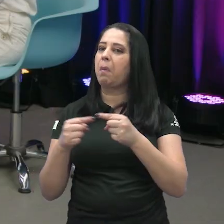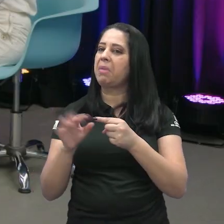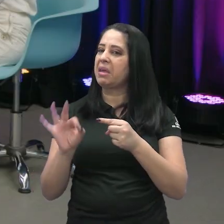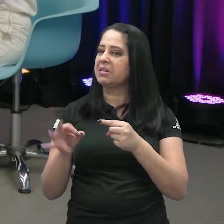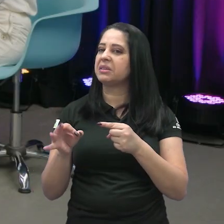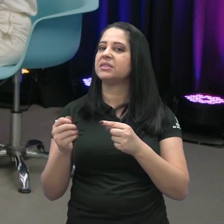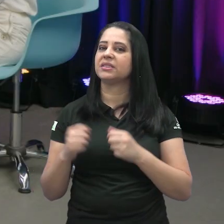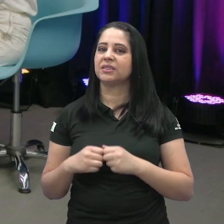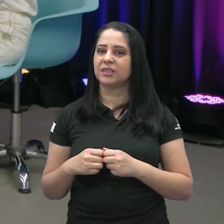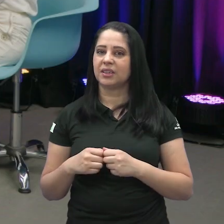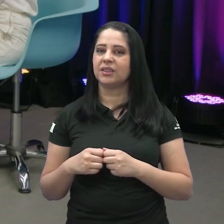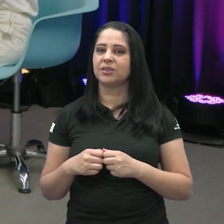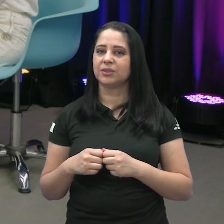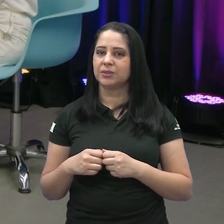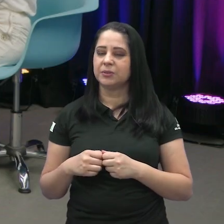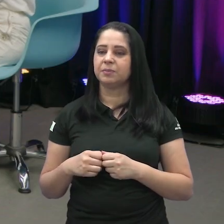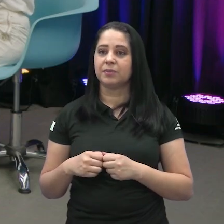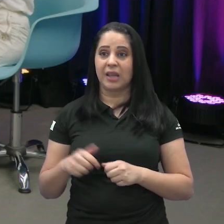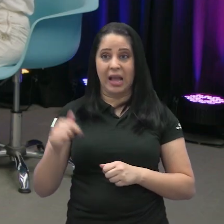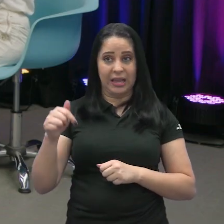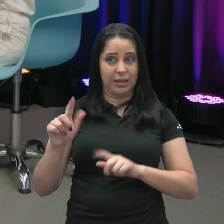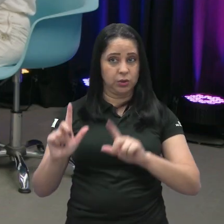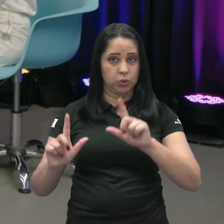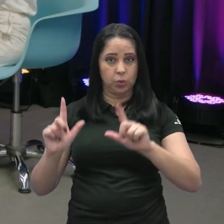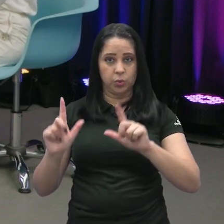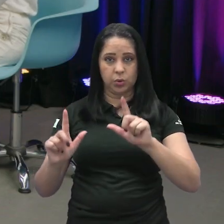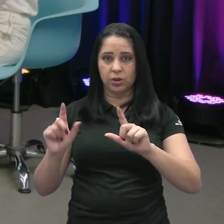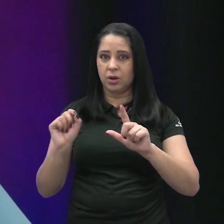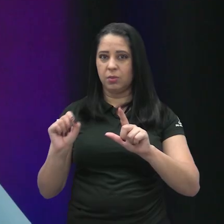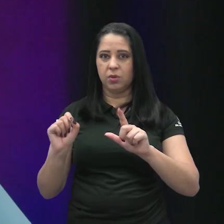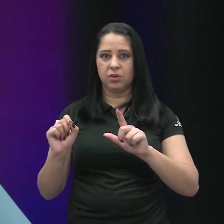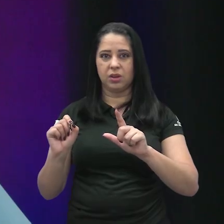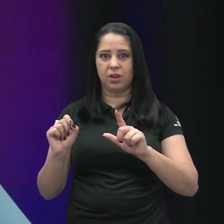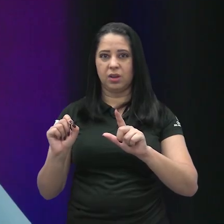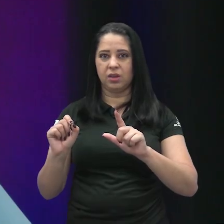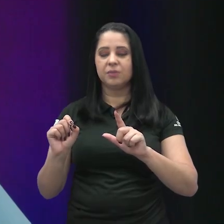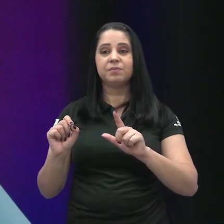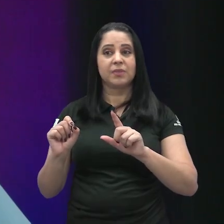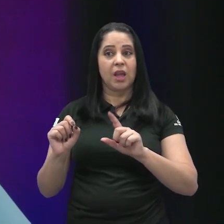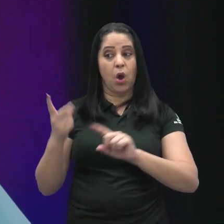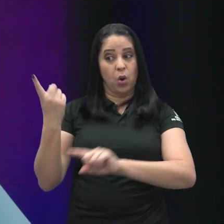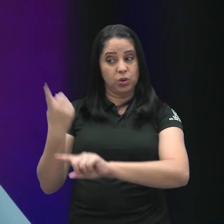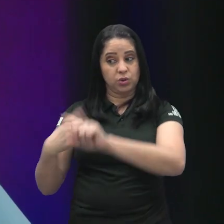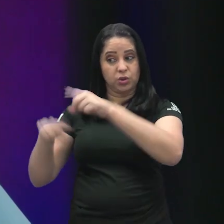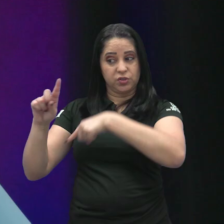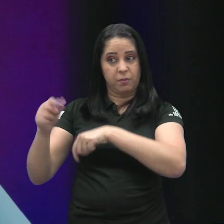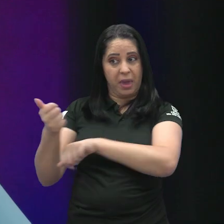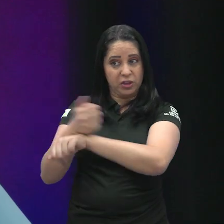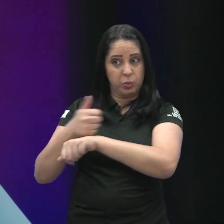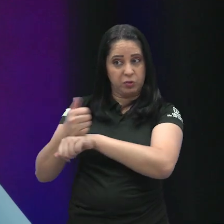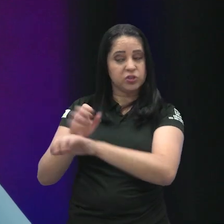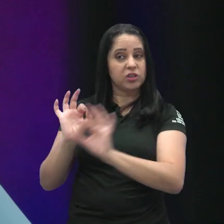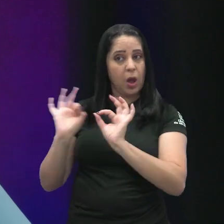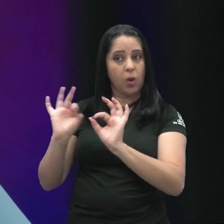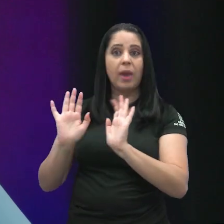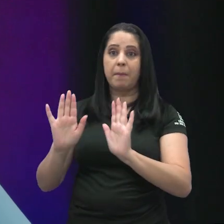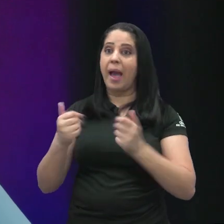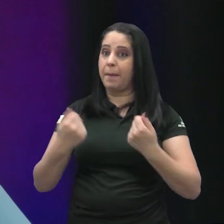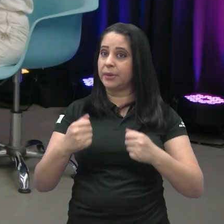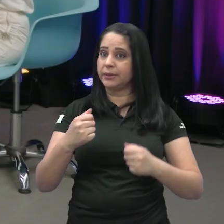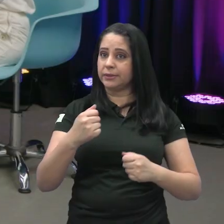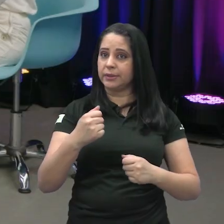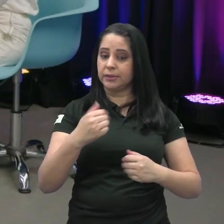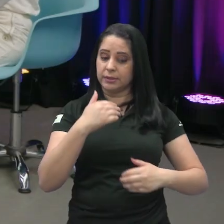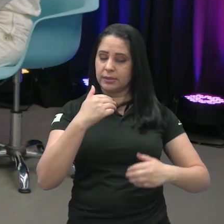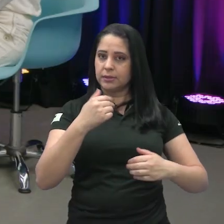ver com aquilo que a gente conduz muito aqui no programa, que é, não existe desenvolvimento profissional sem desenvolvimento pessoal.